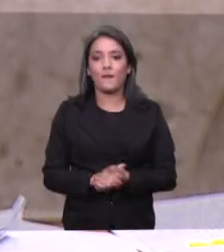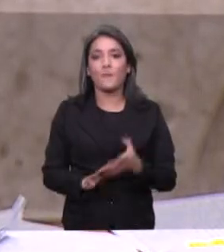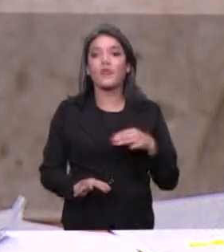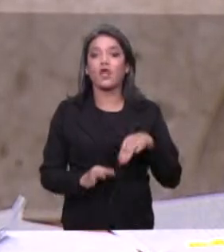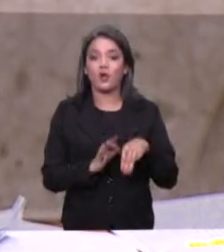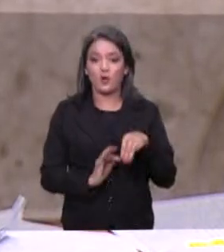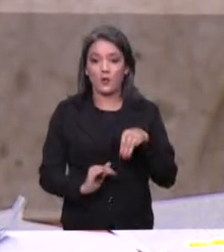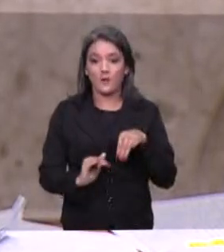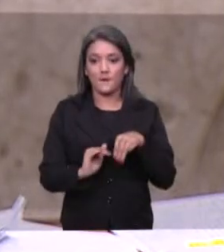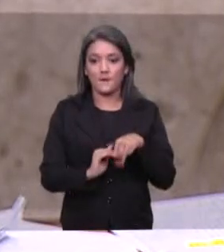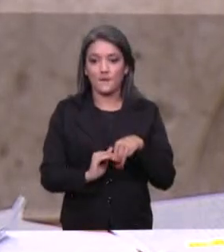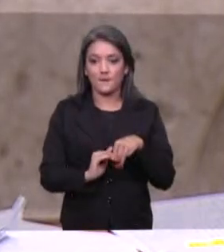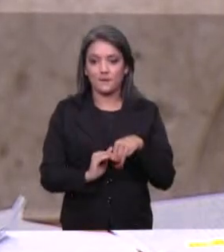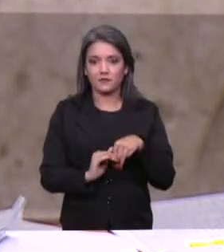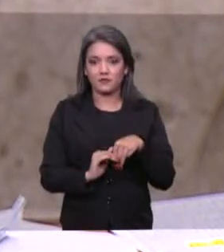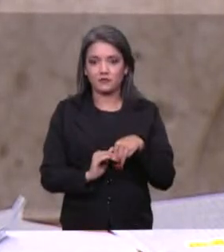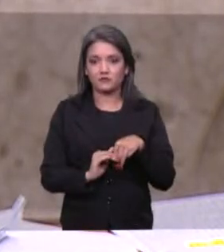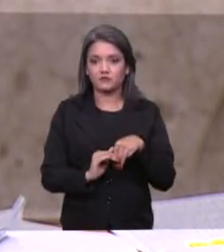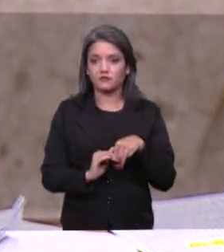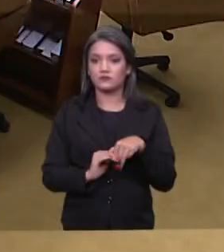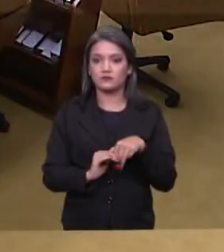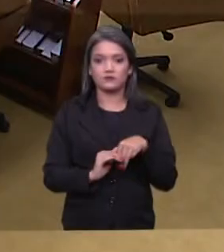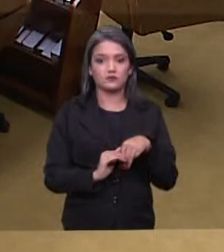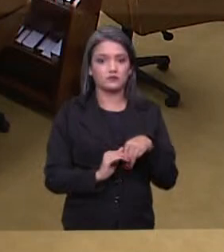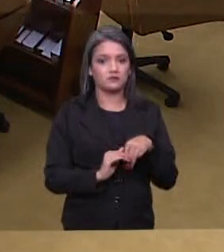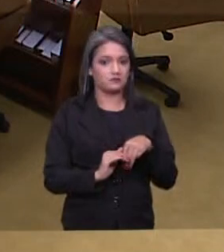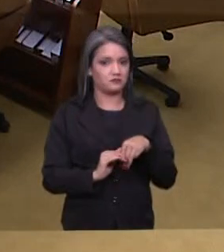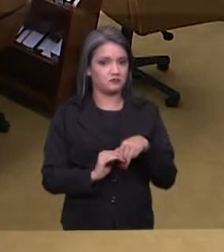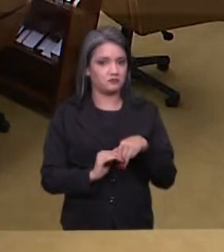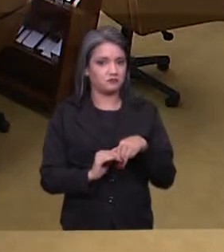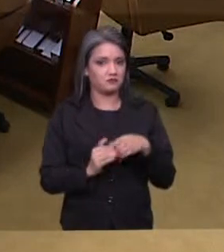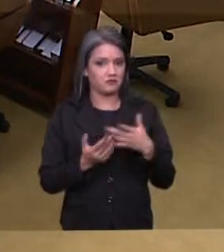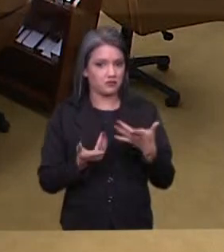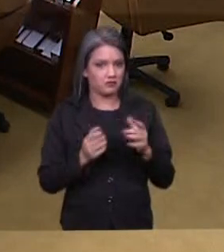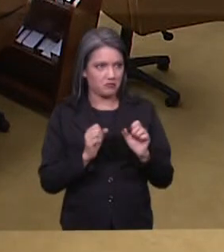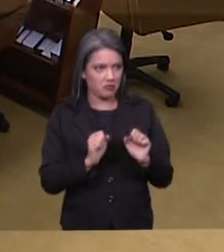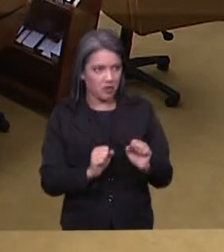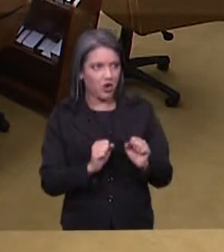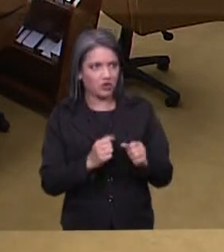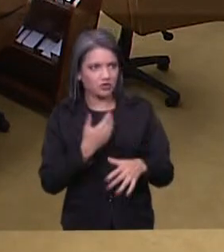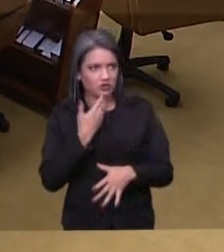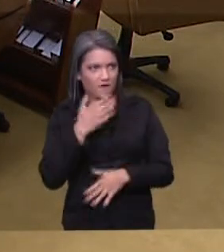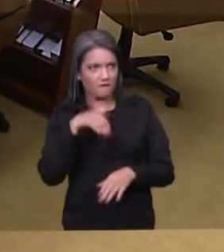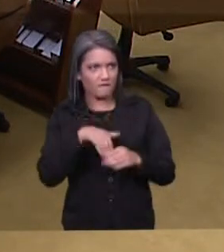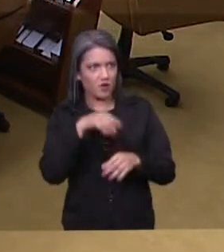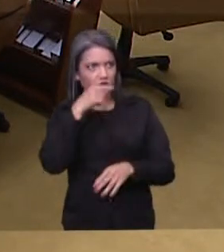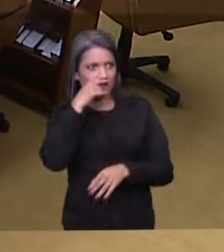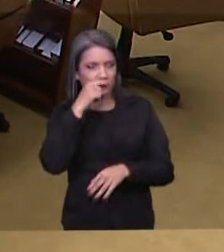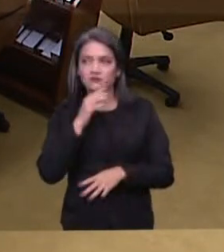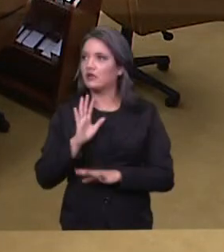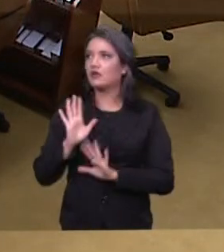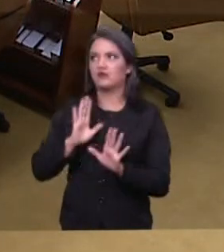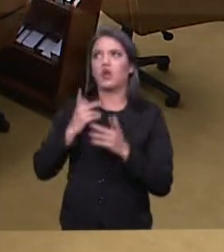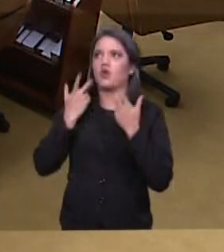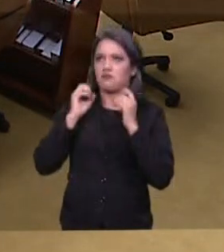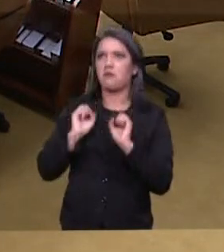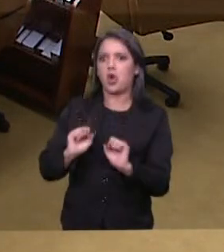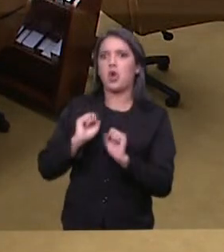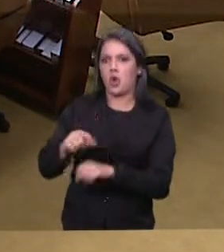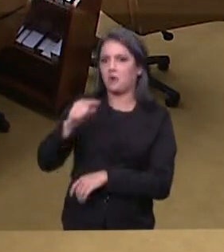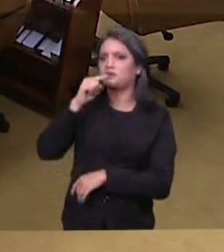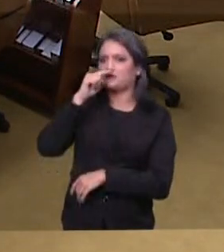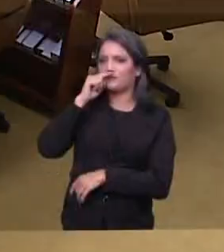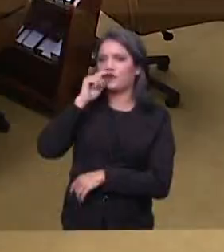Acolho, tem alguma oposição que eu passe a acolher o voto de Vossa Excelência? Nenhuma oposição.